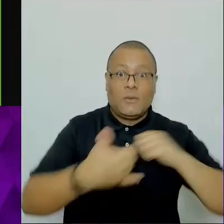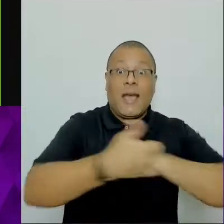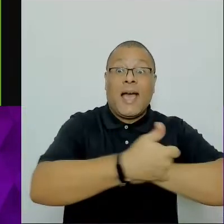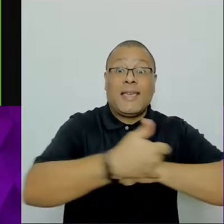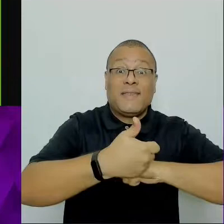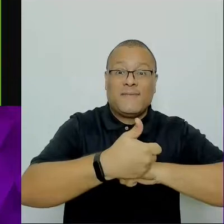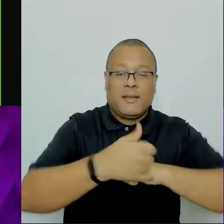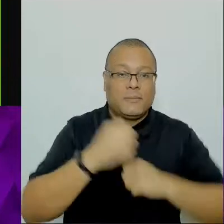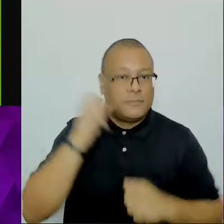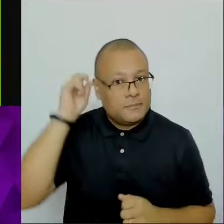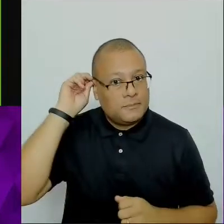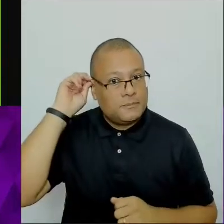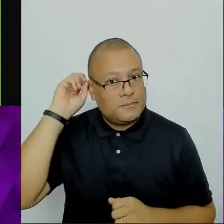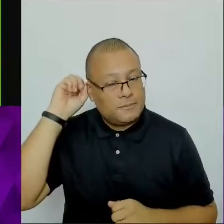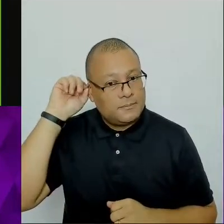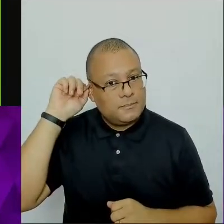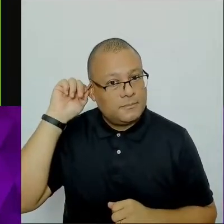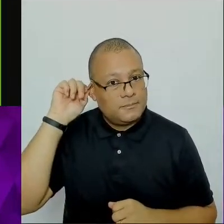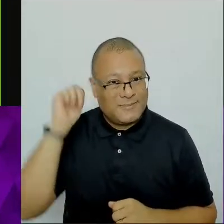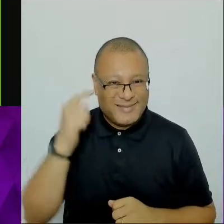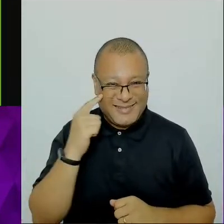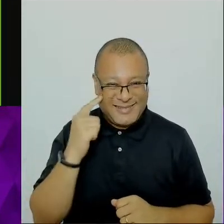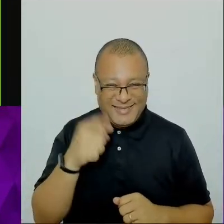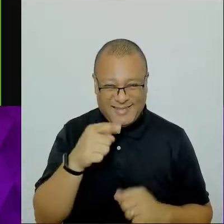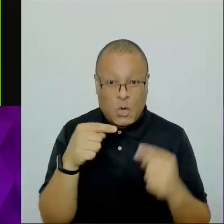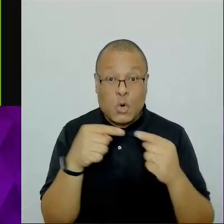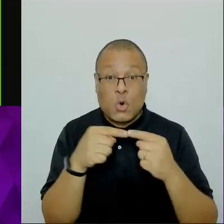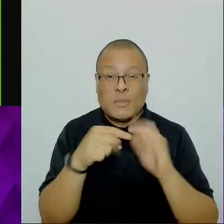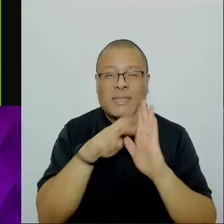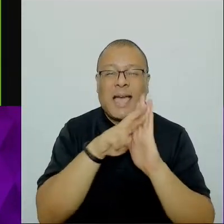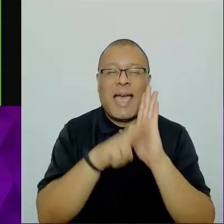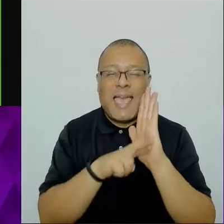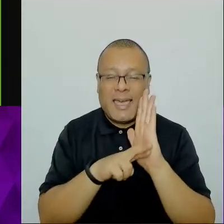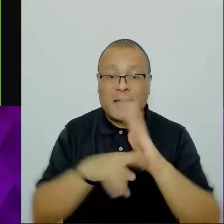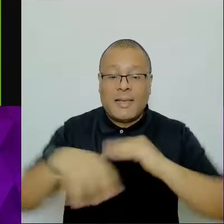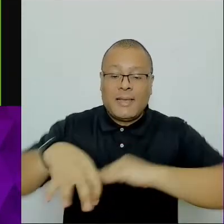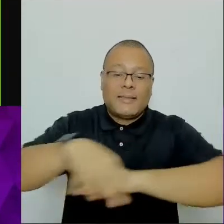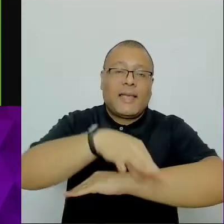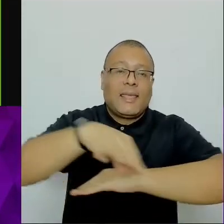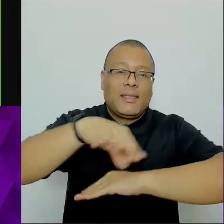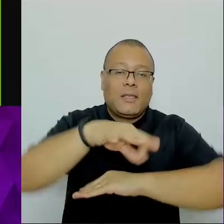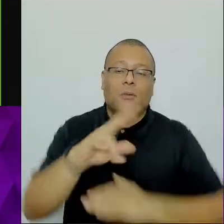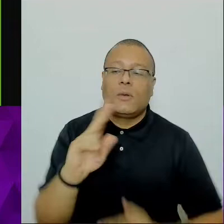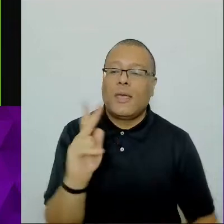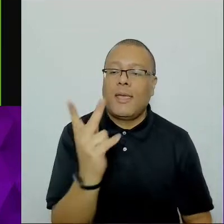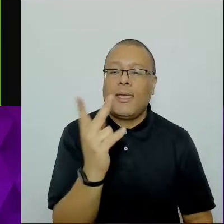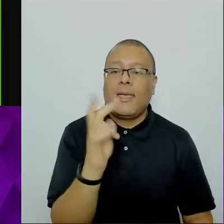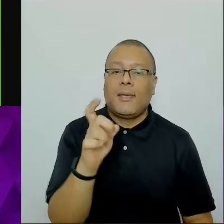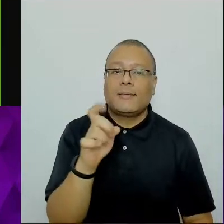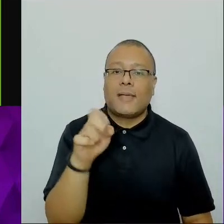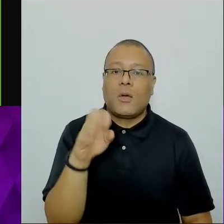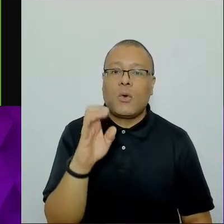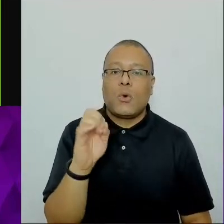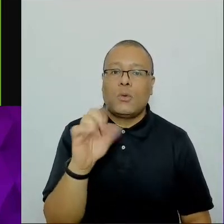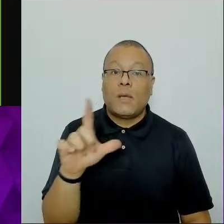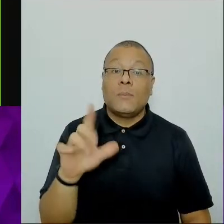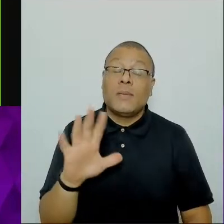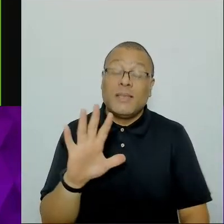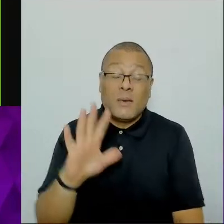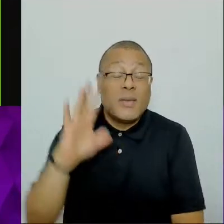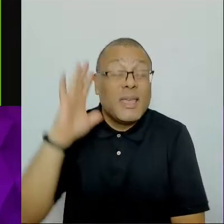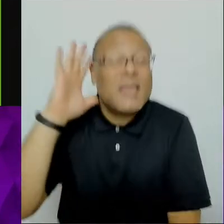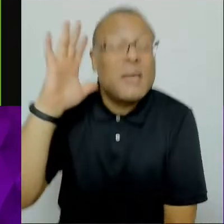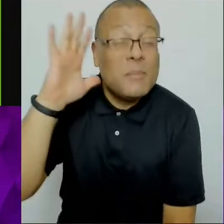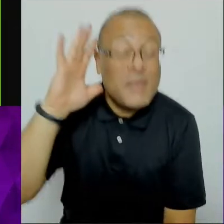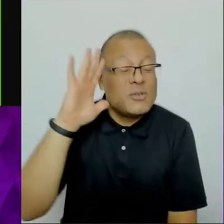Agora que a gente viu a base assim da arquitetura hexagonal, a gente vai começar, né, adicionando os componentes novos que ele propôs na ideia